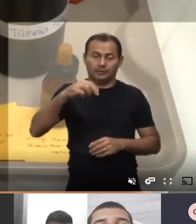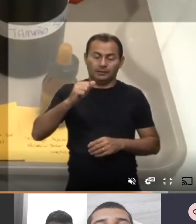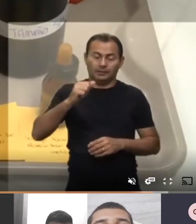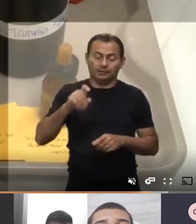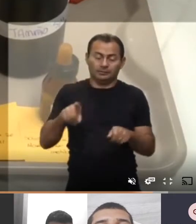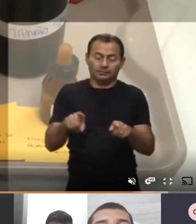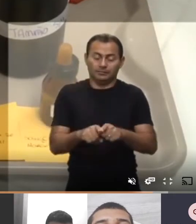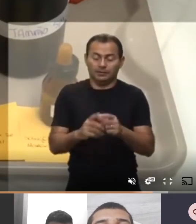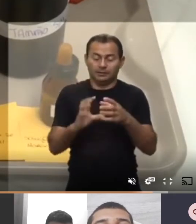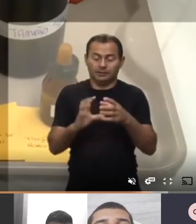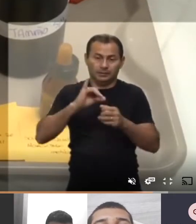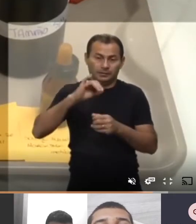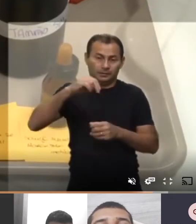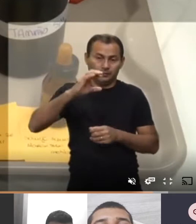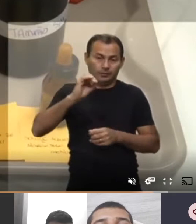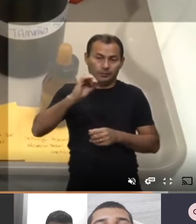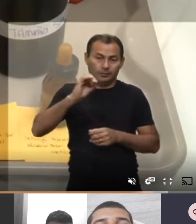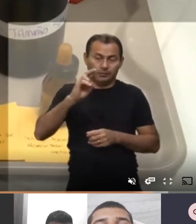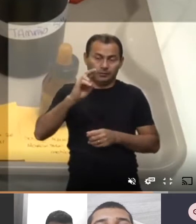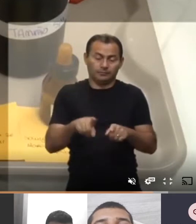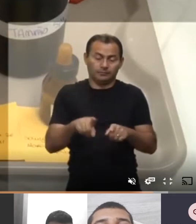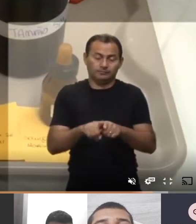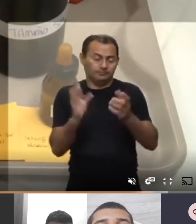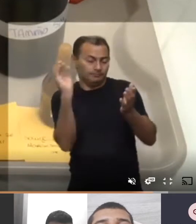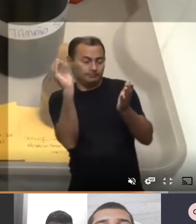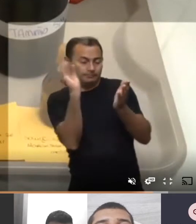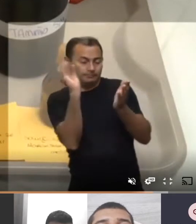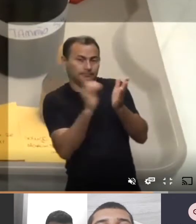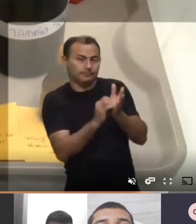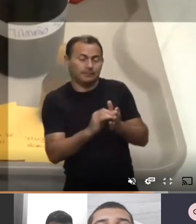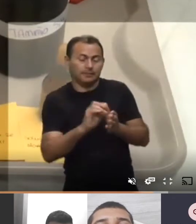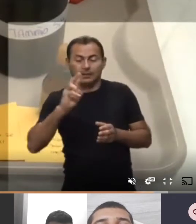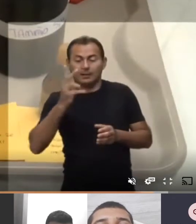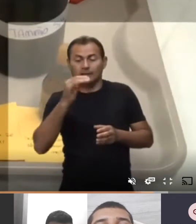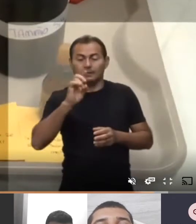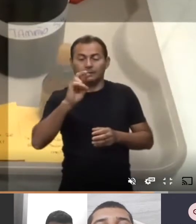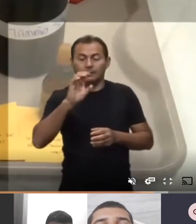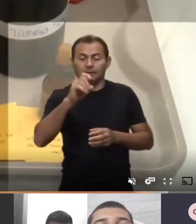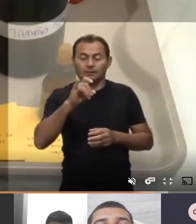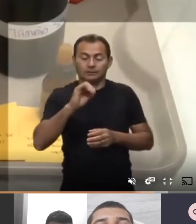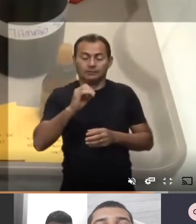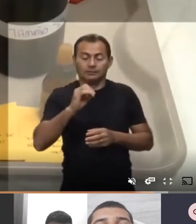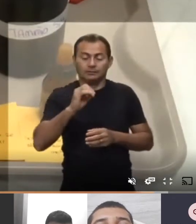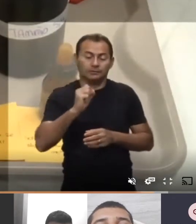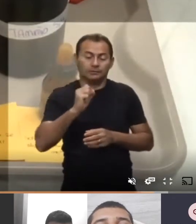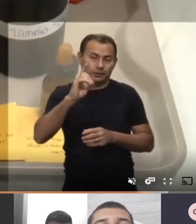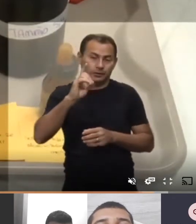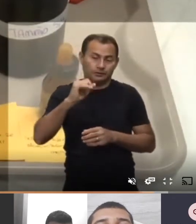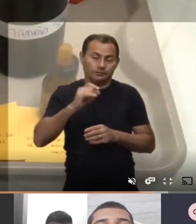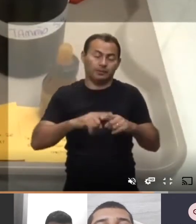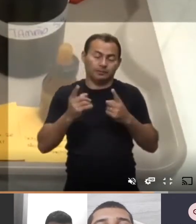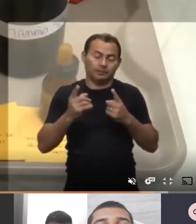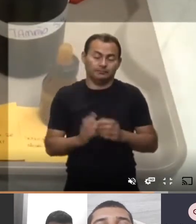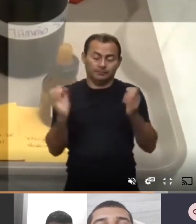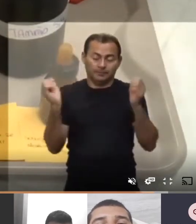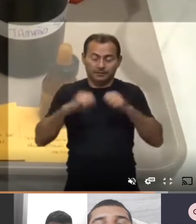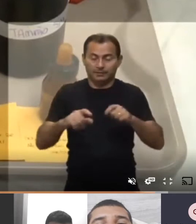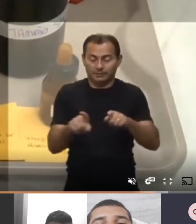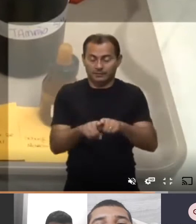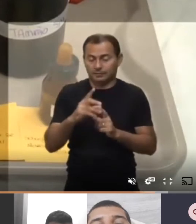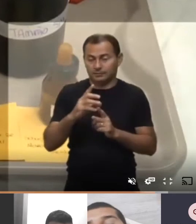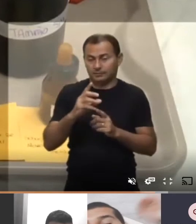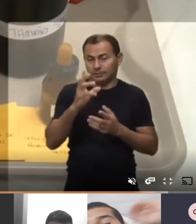que o pH não mudou, certo? O pH só muda se a cor não voltar, como agora, ó, a cor não voltou. Então quer